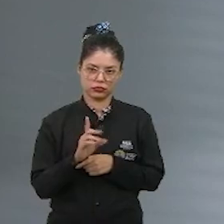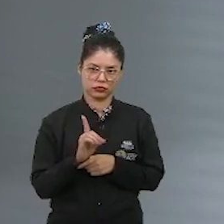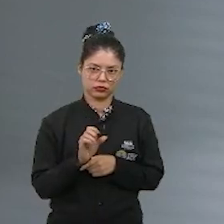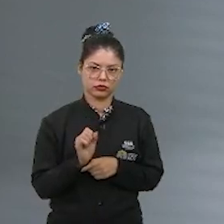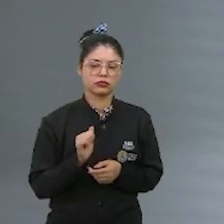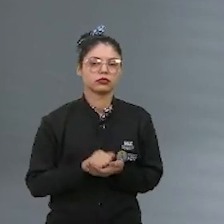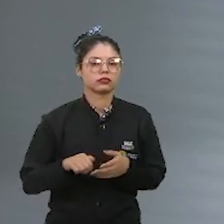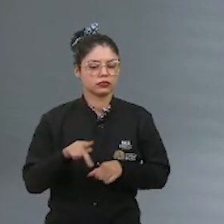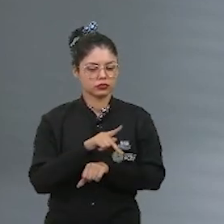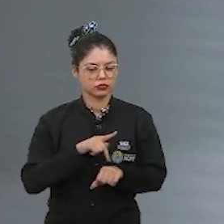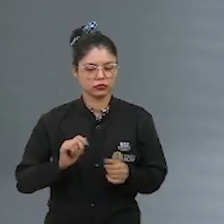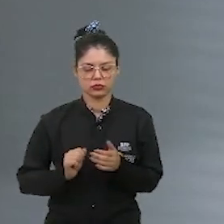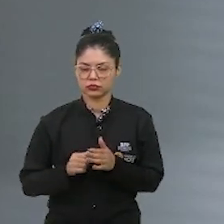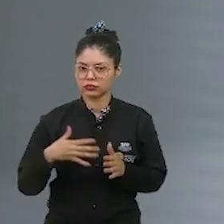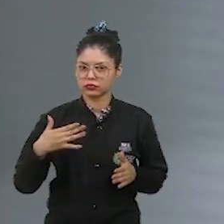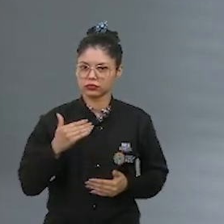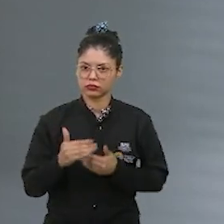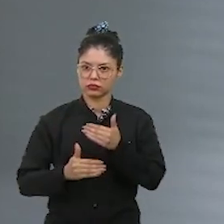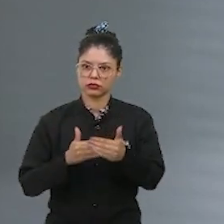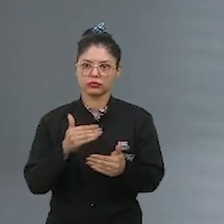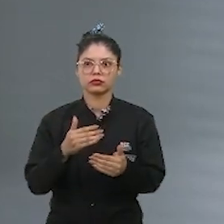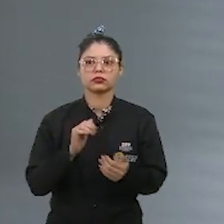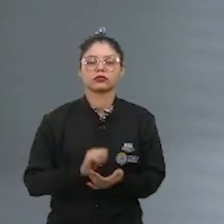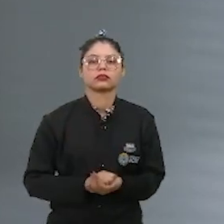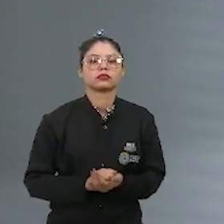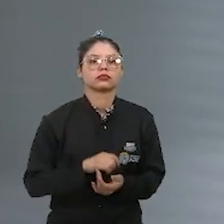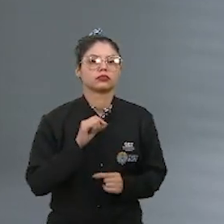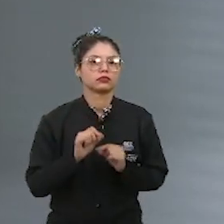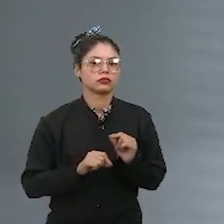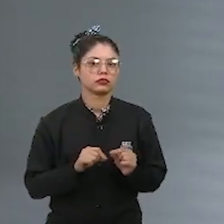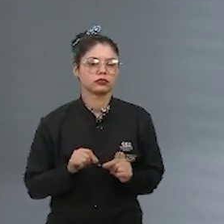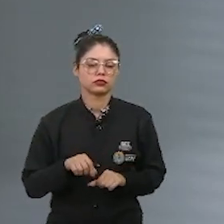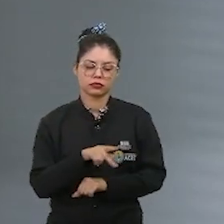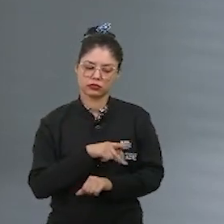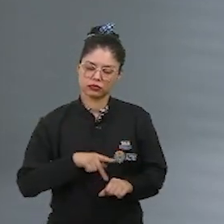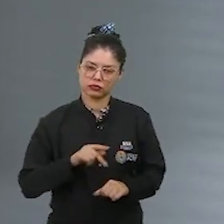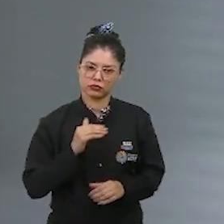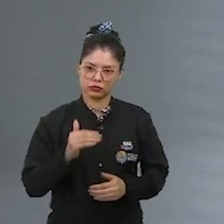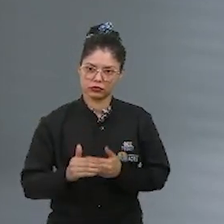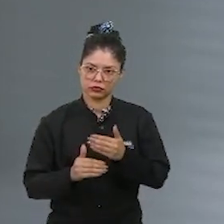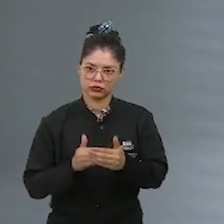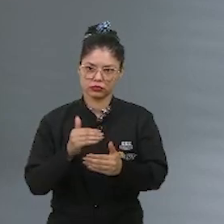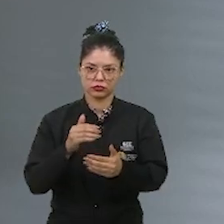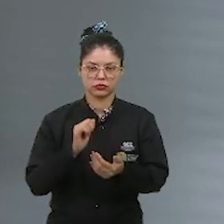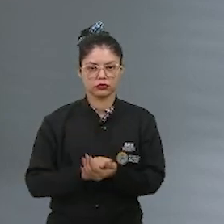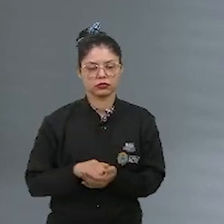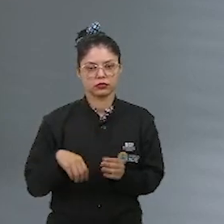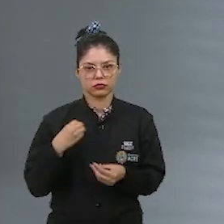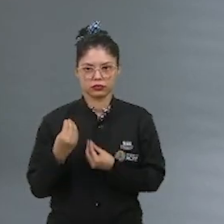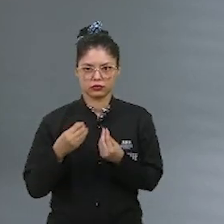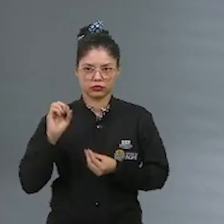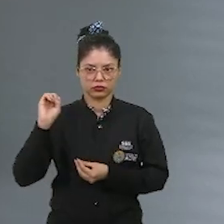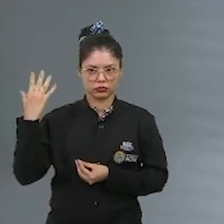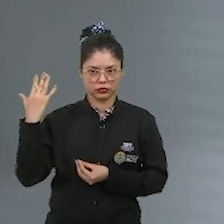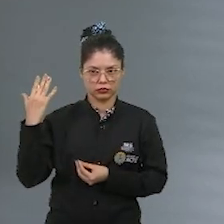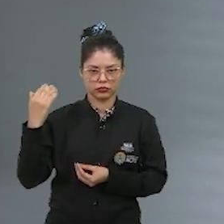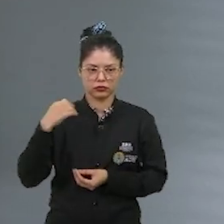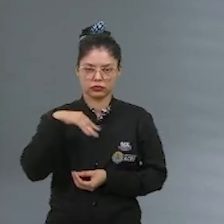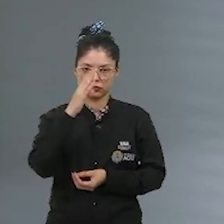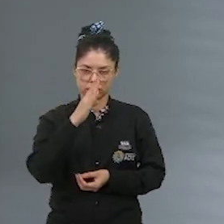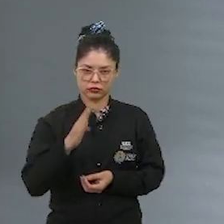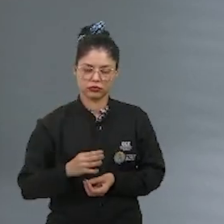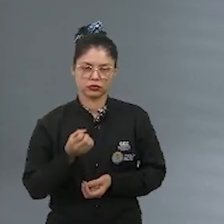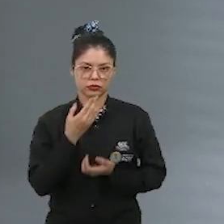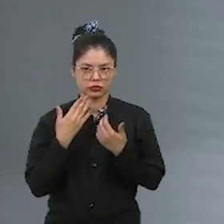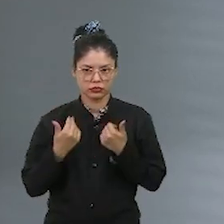muitos países desenvolvidos ou de países em desenvolvimento, como é o caso do Brasil,